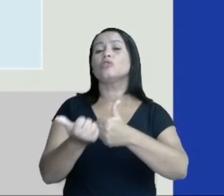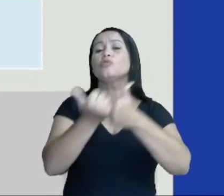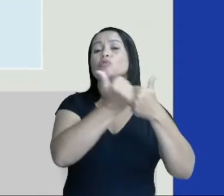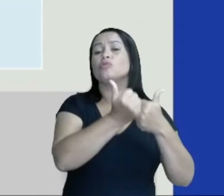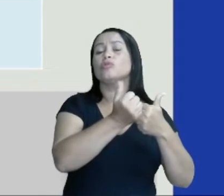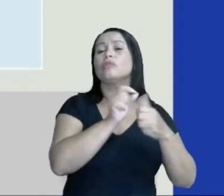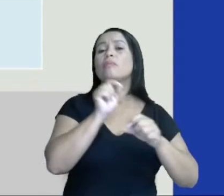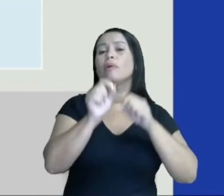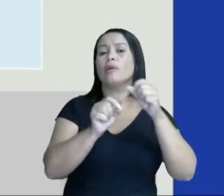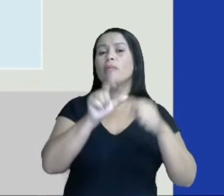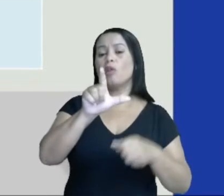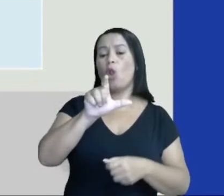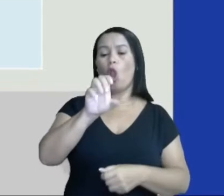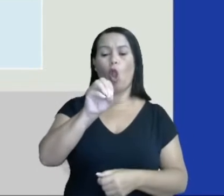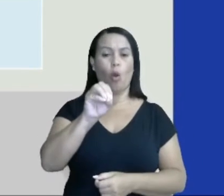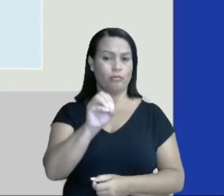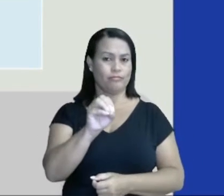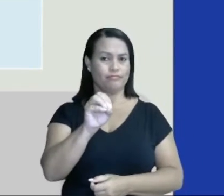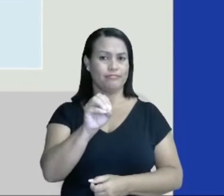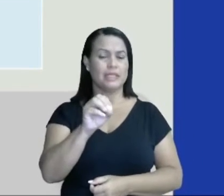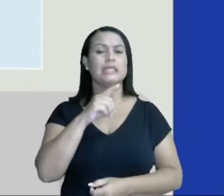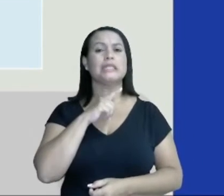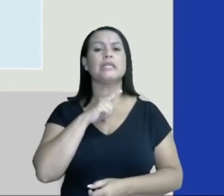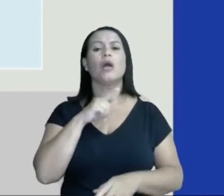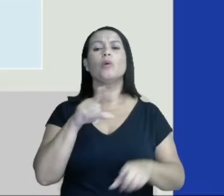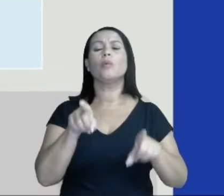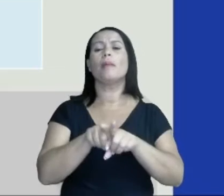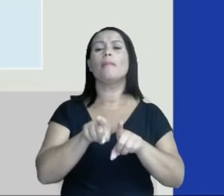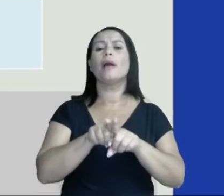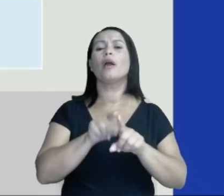por lo, e eu tenho